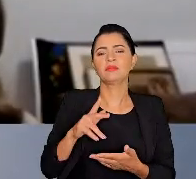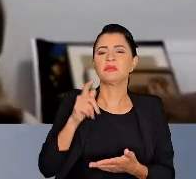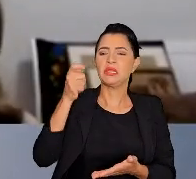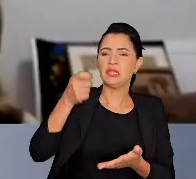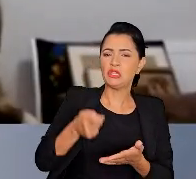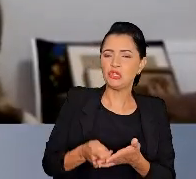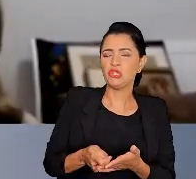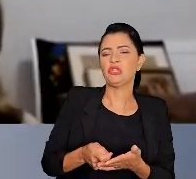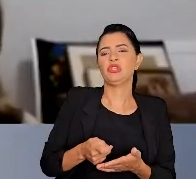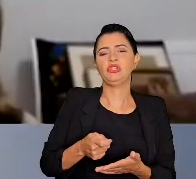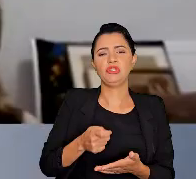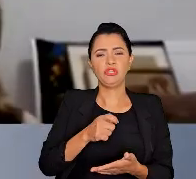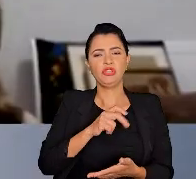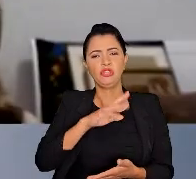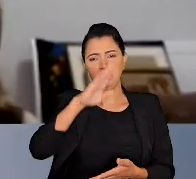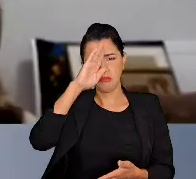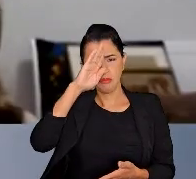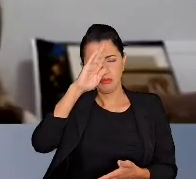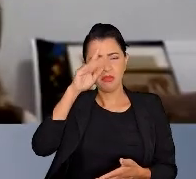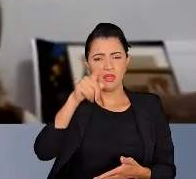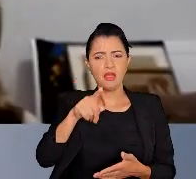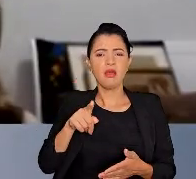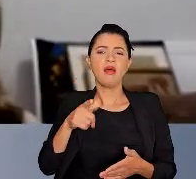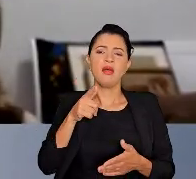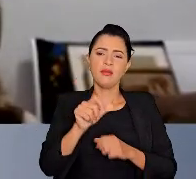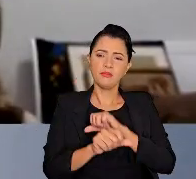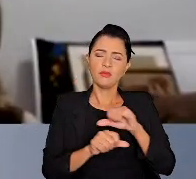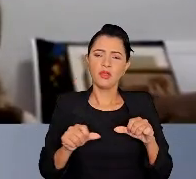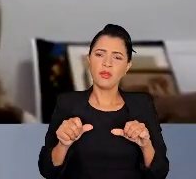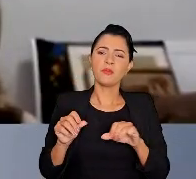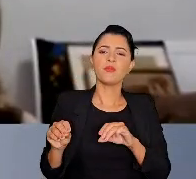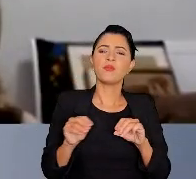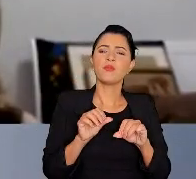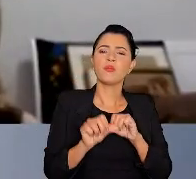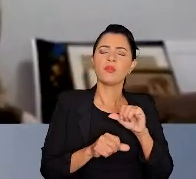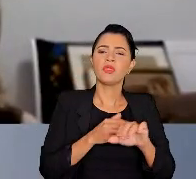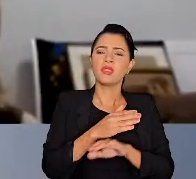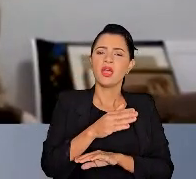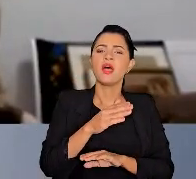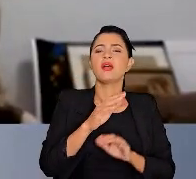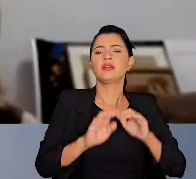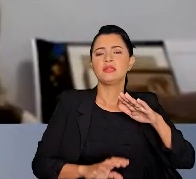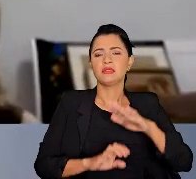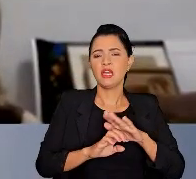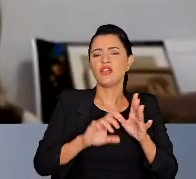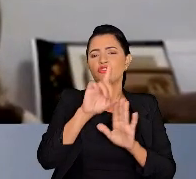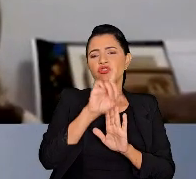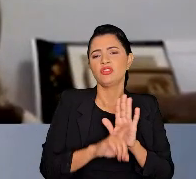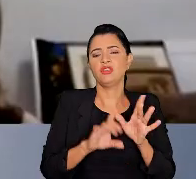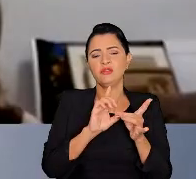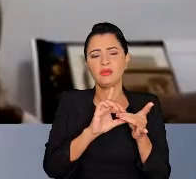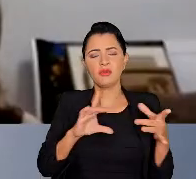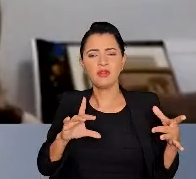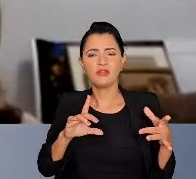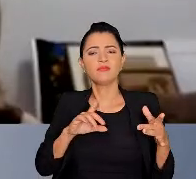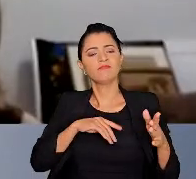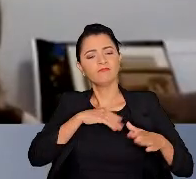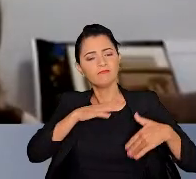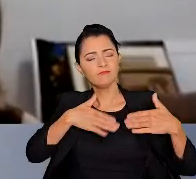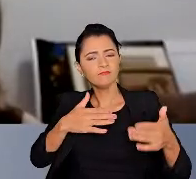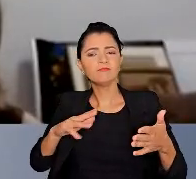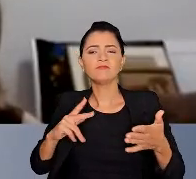do regime militar, e permitiu que ingressássemos no Estado de Direito democrático, e essa construção que vem